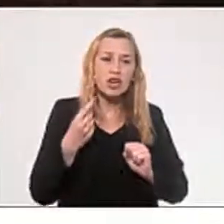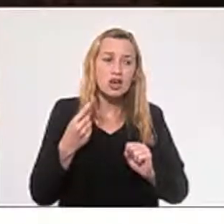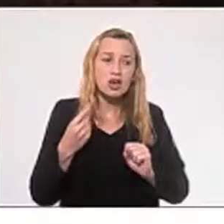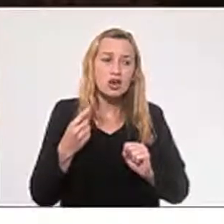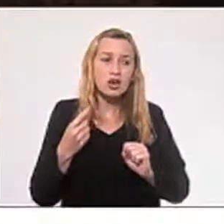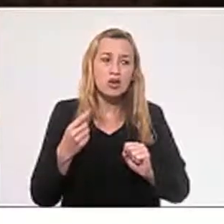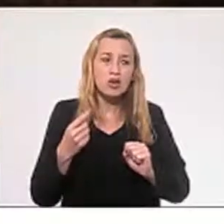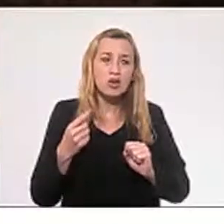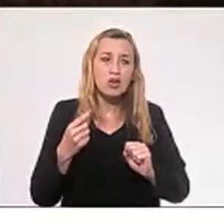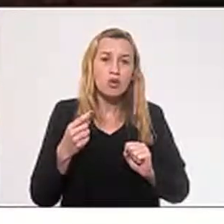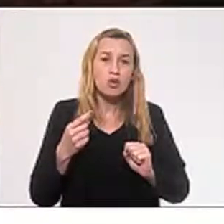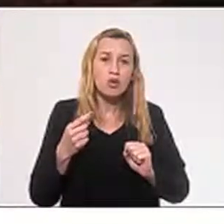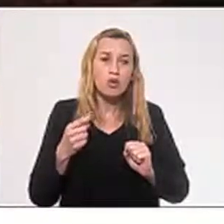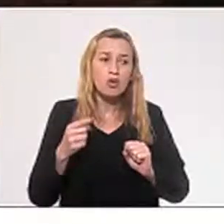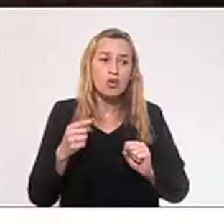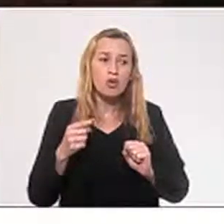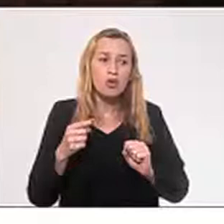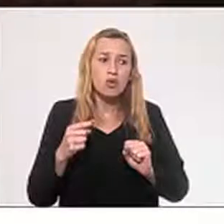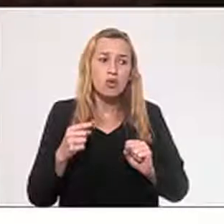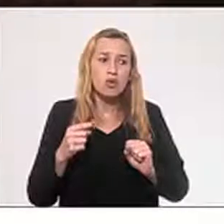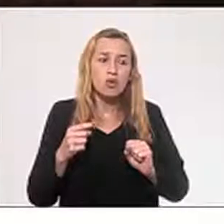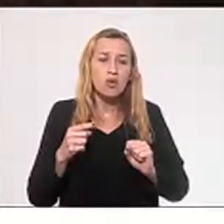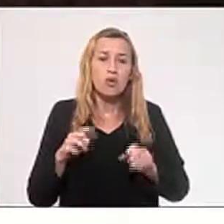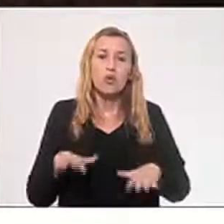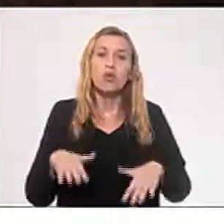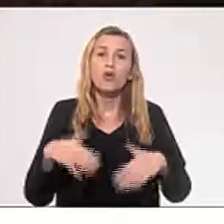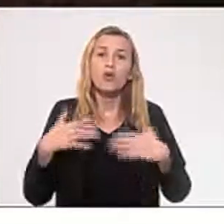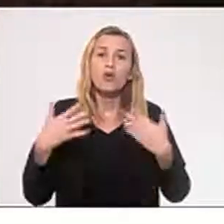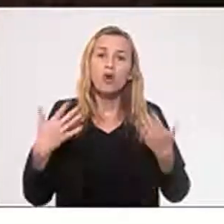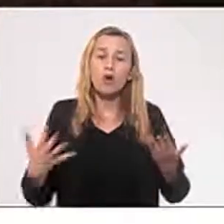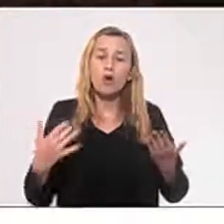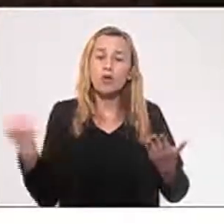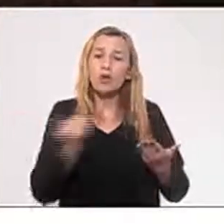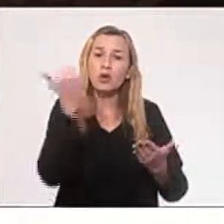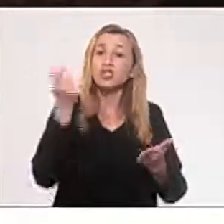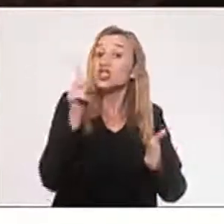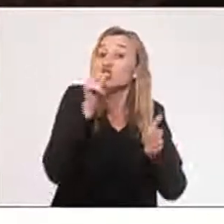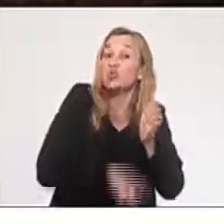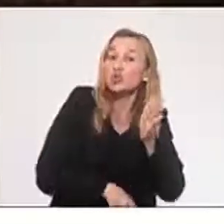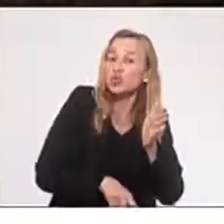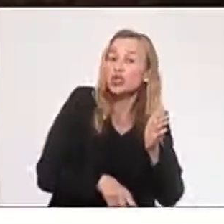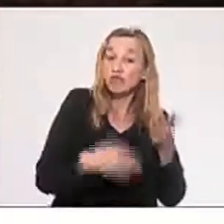que existe em reduzir a alíquota. Porque